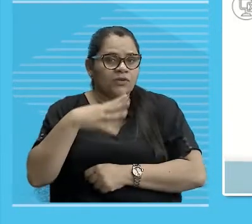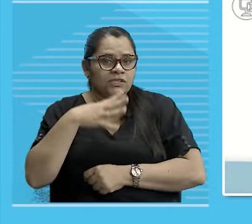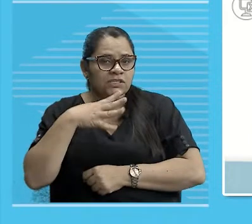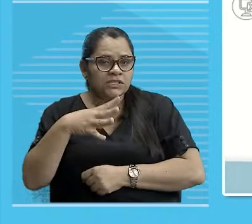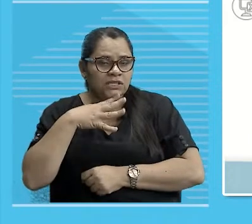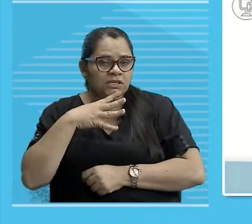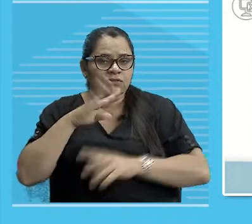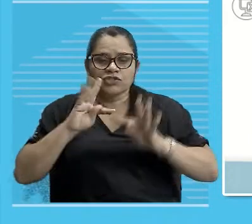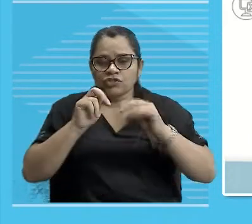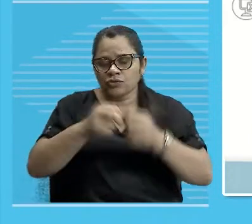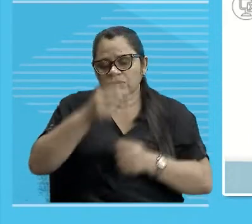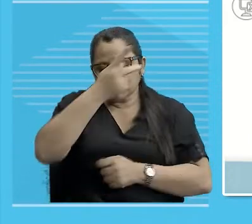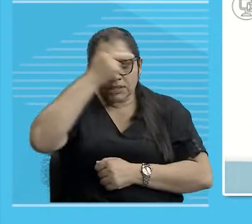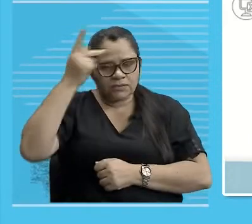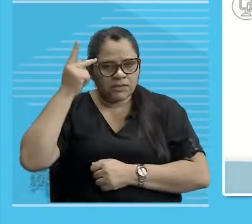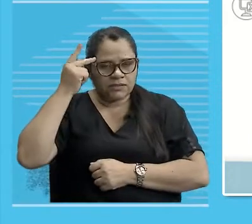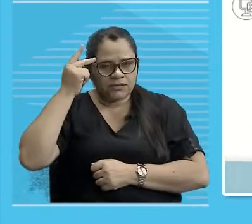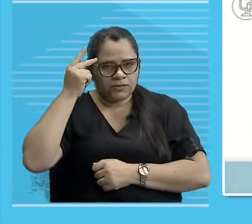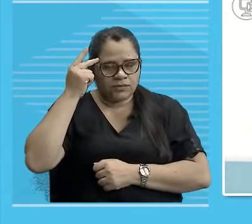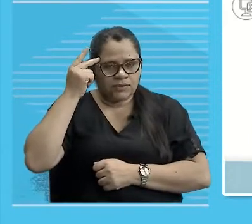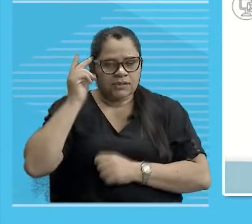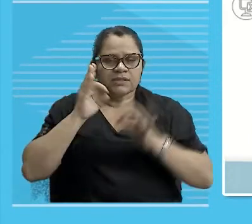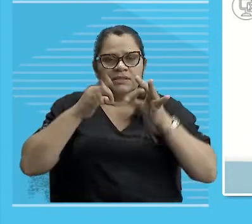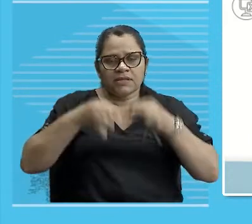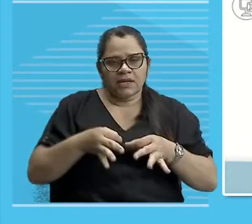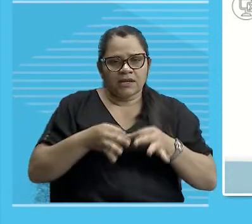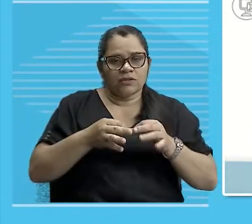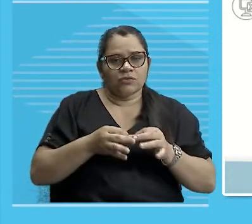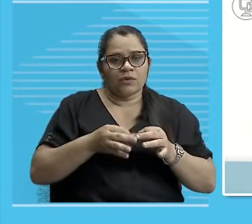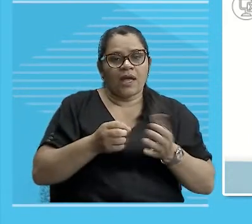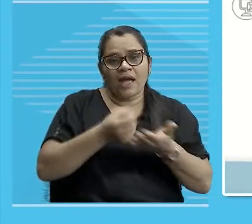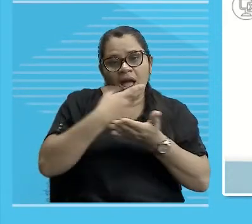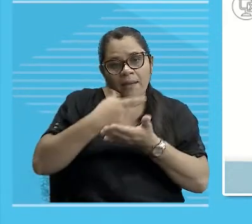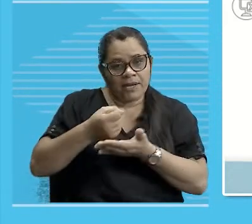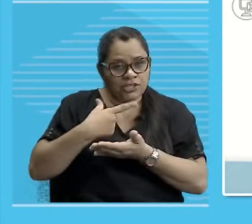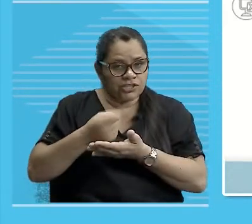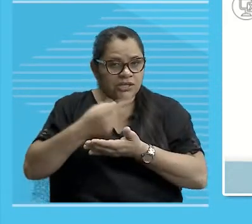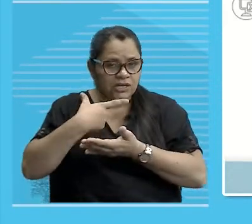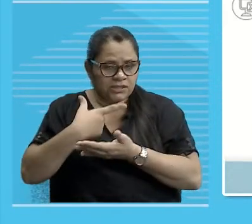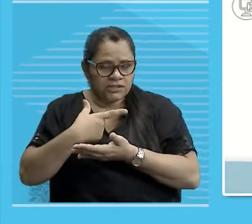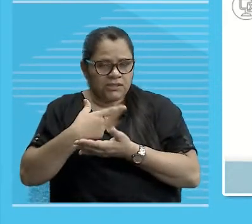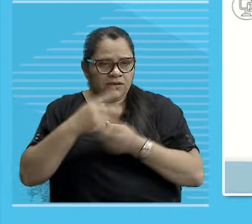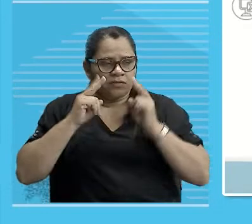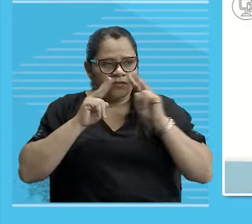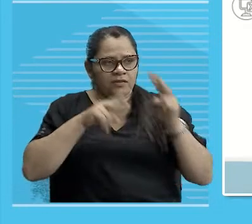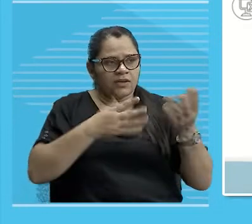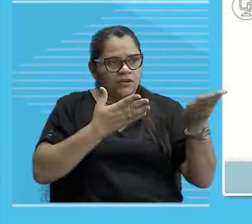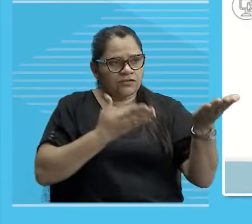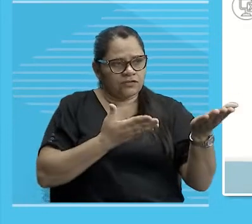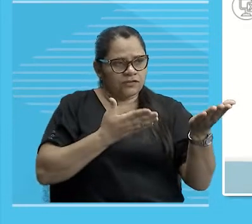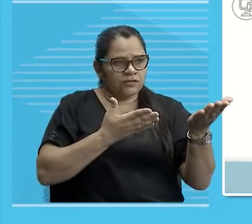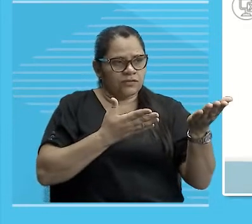Concorda comigo? Meu amigo, esse cara, o pessoal,